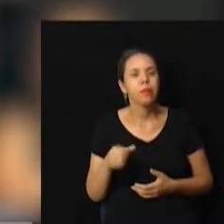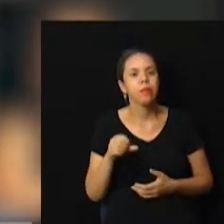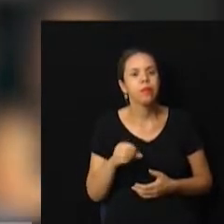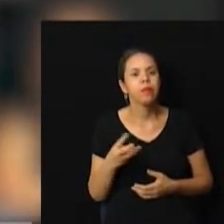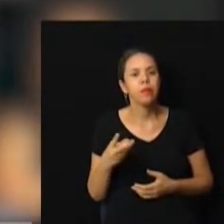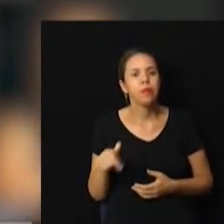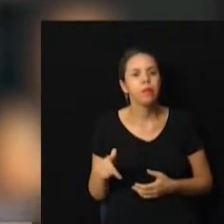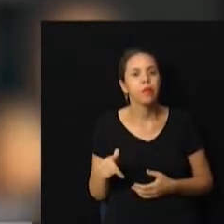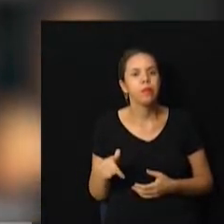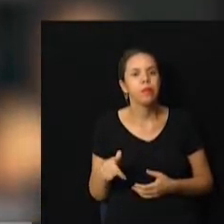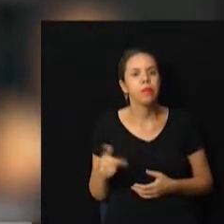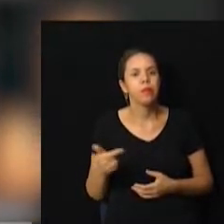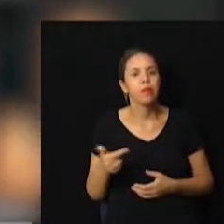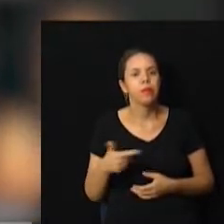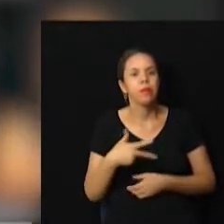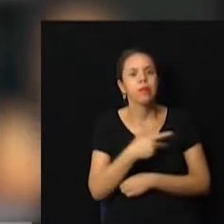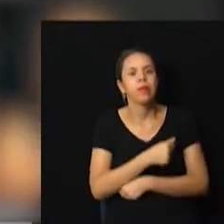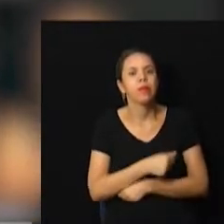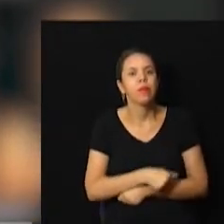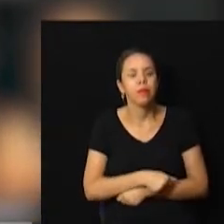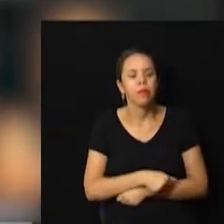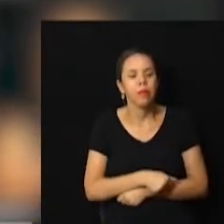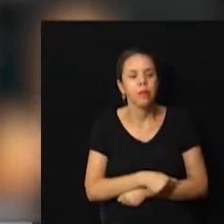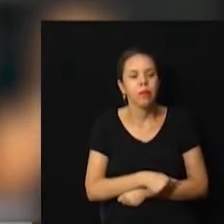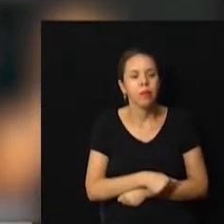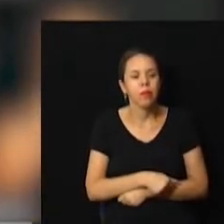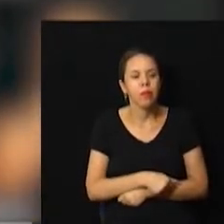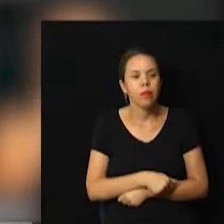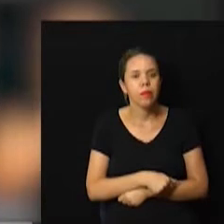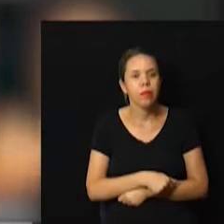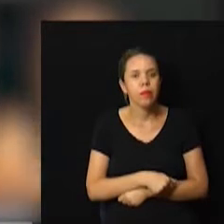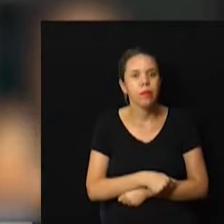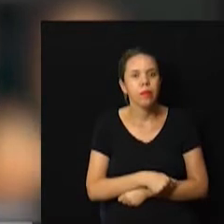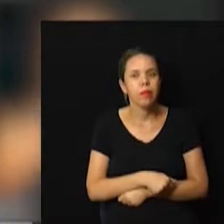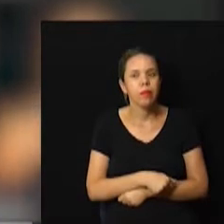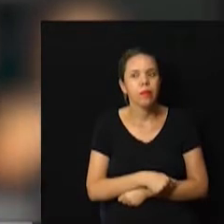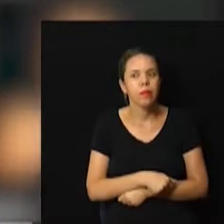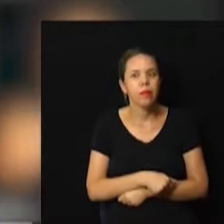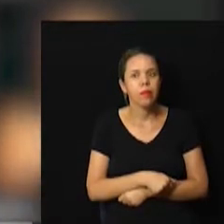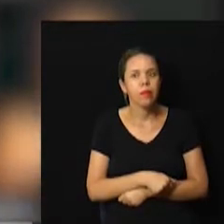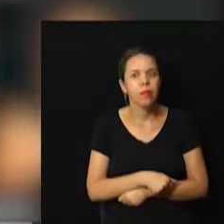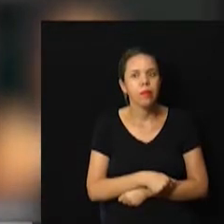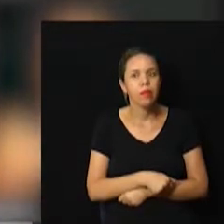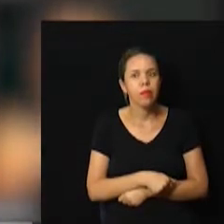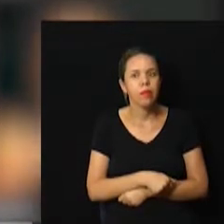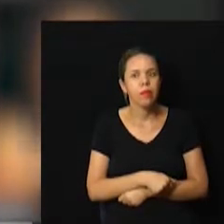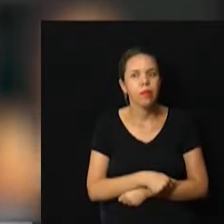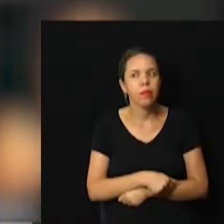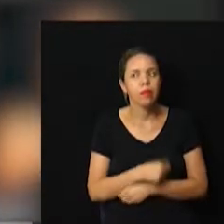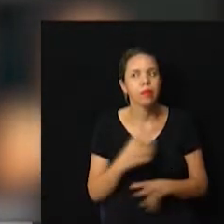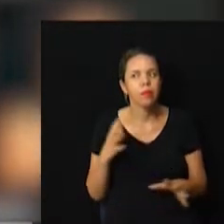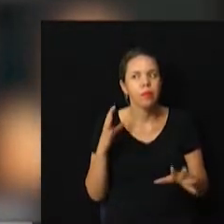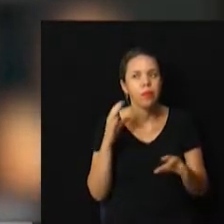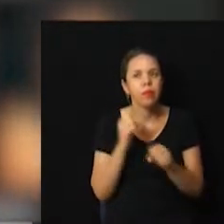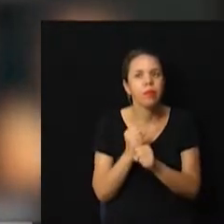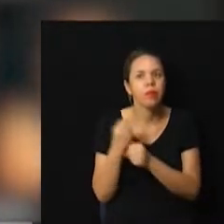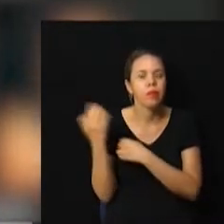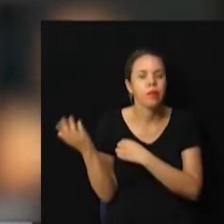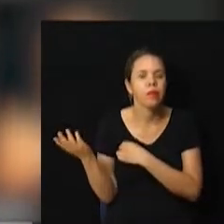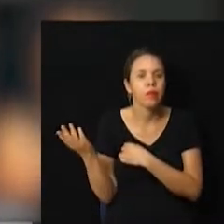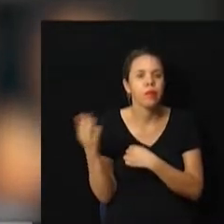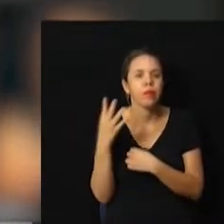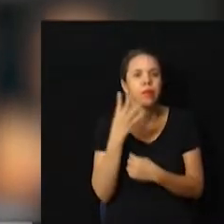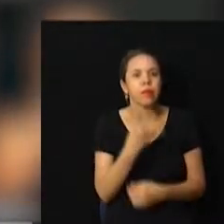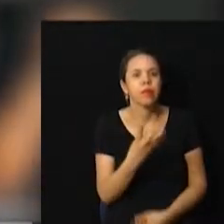dose, 937 mil de segunda dose, 32 mil doses única total